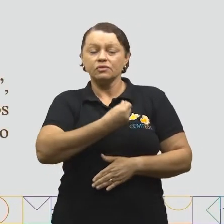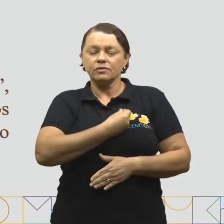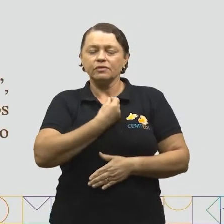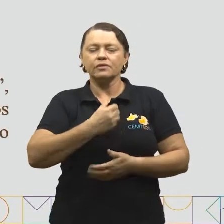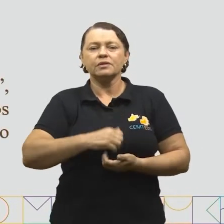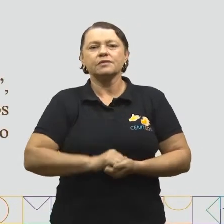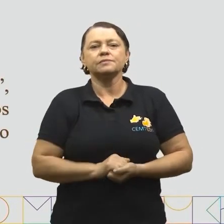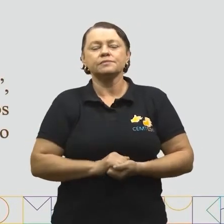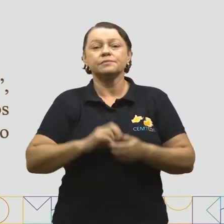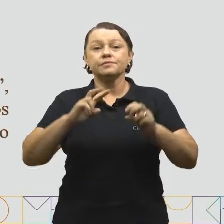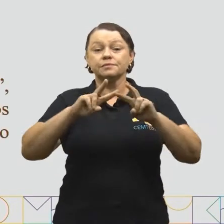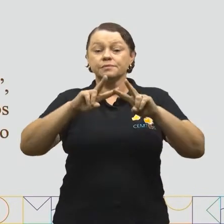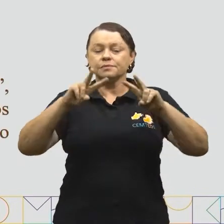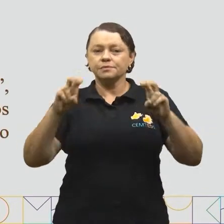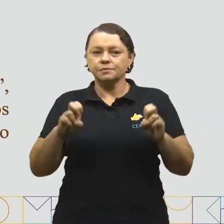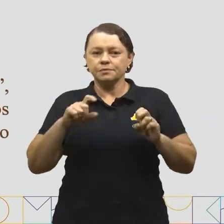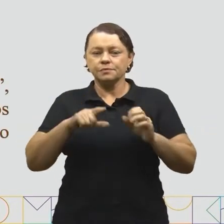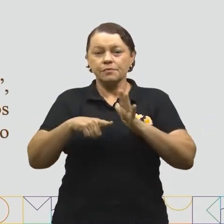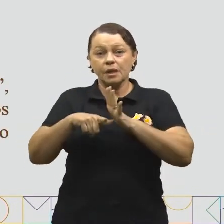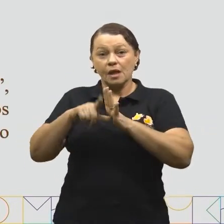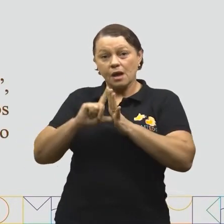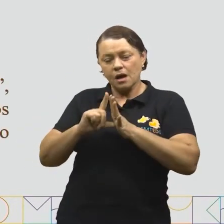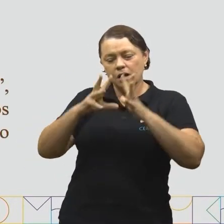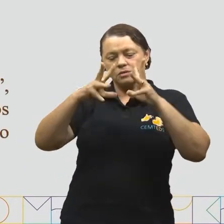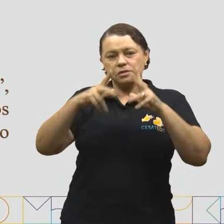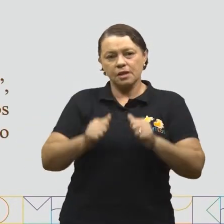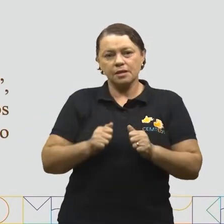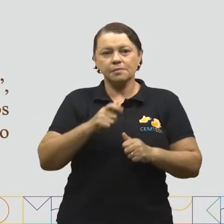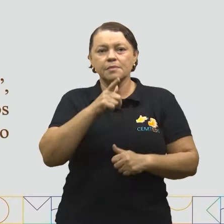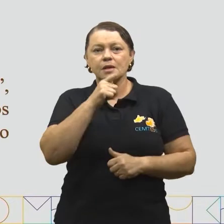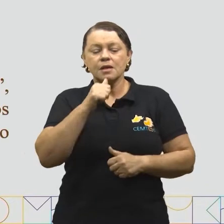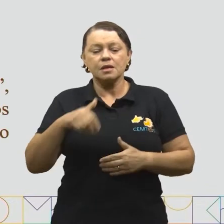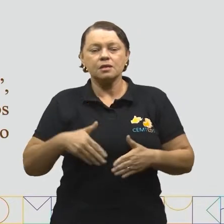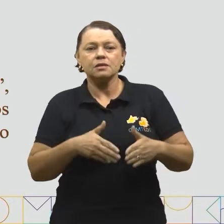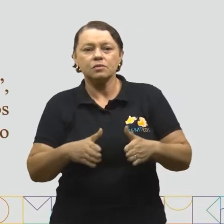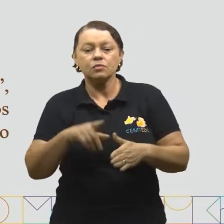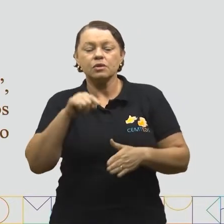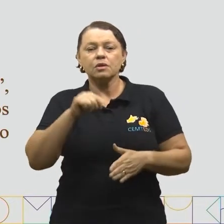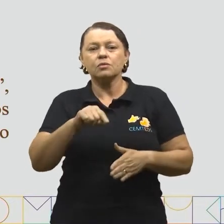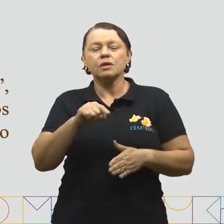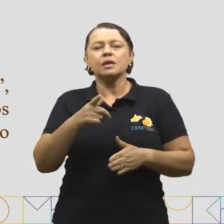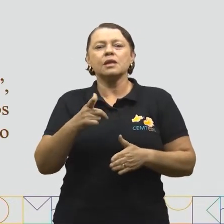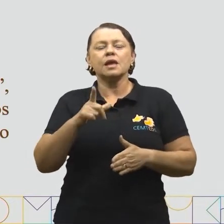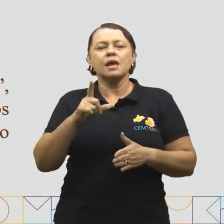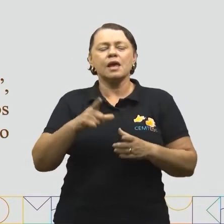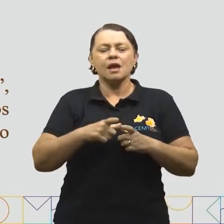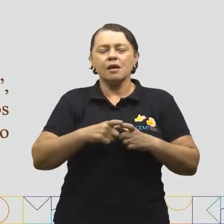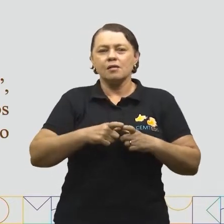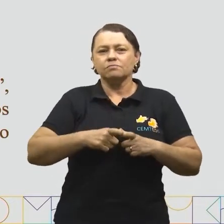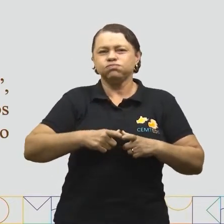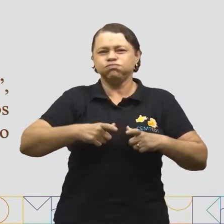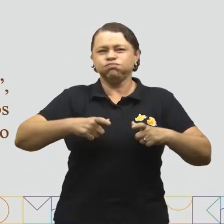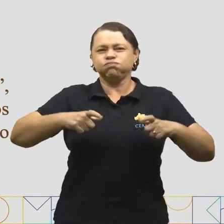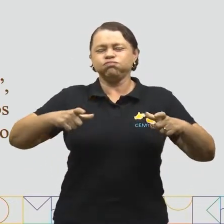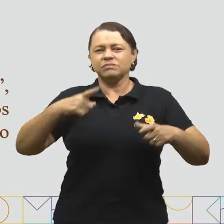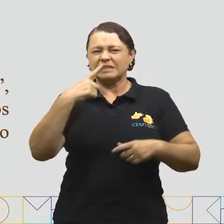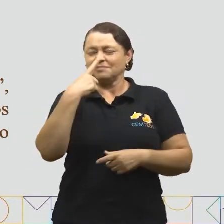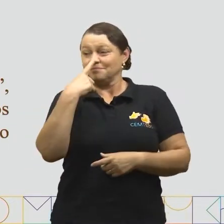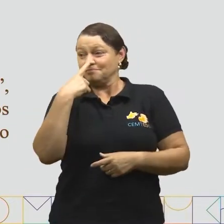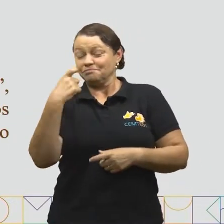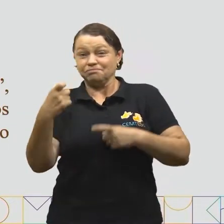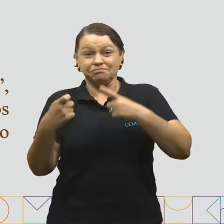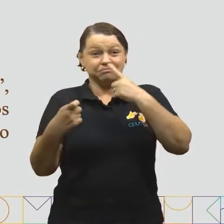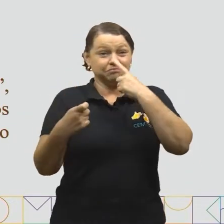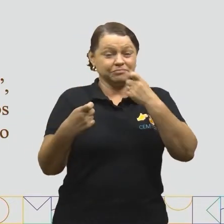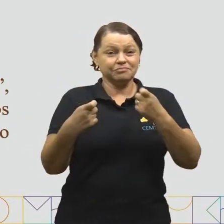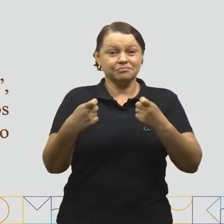lendo. Subtítulo: Antes da despoluição começar, o rio era chamado de O Grande Mau Cheiro pela